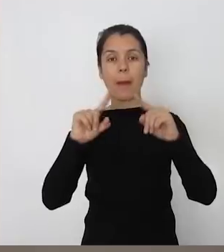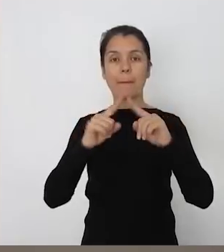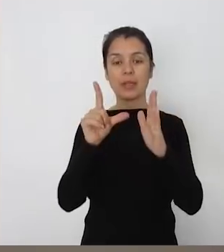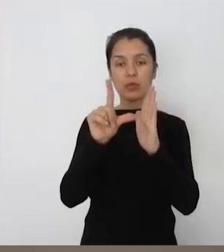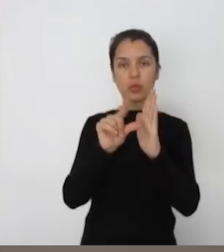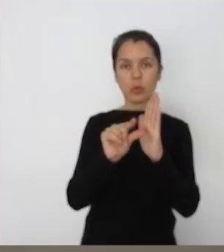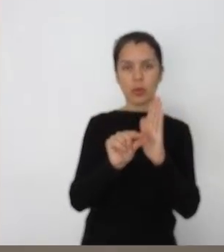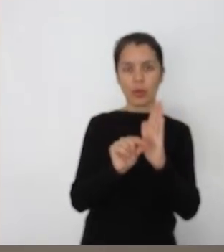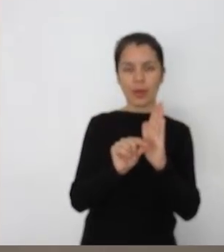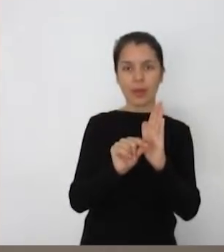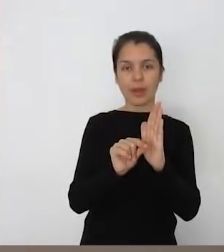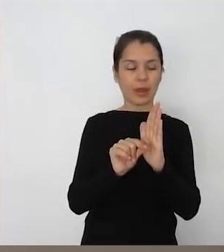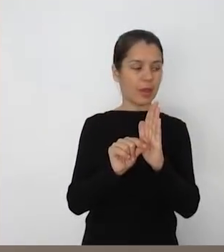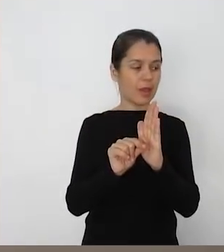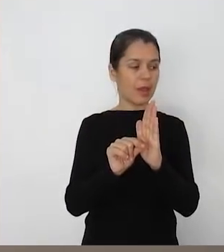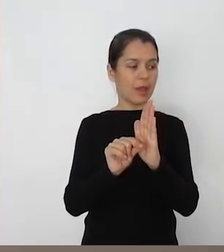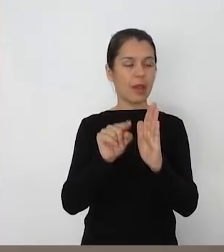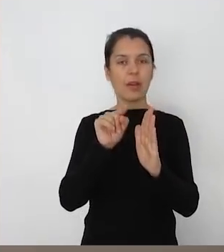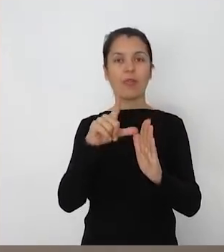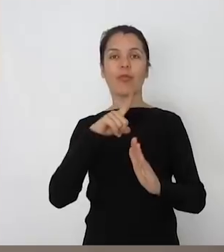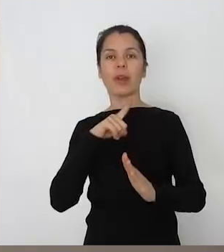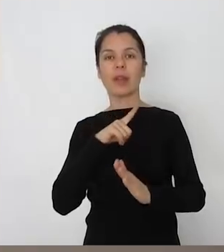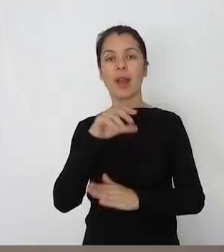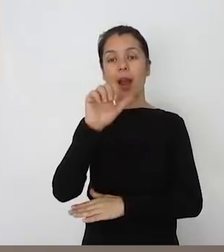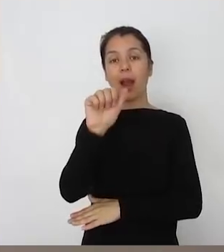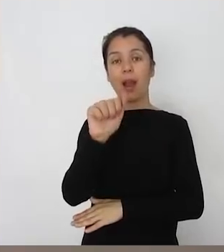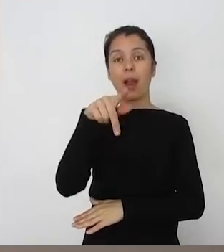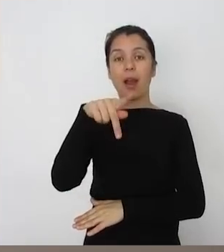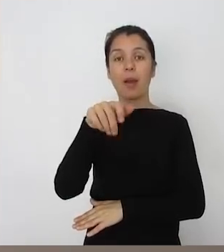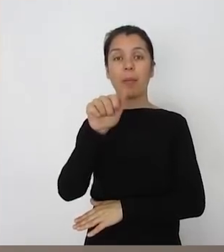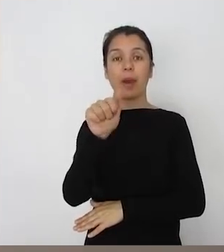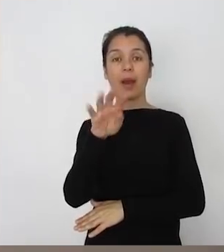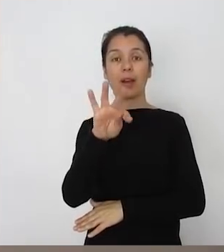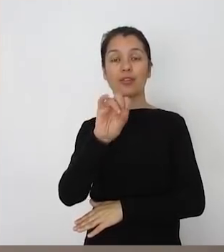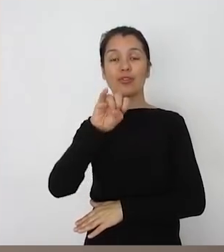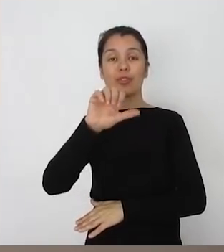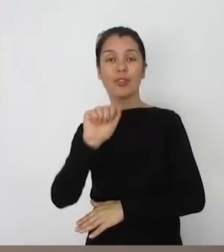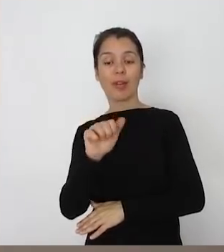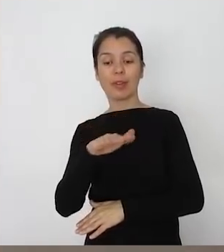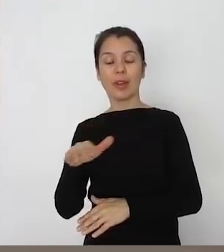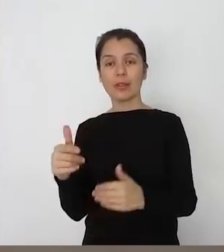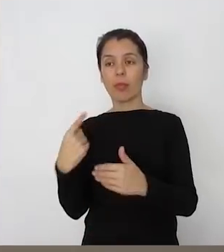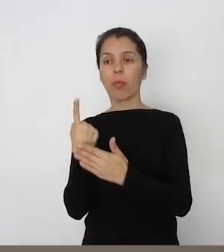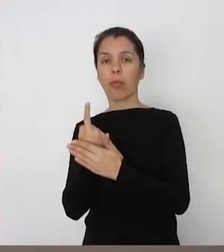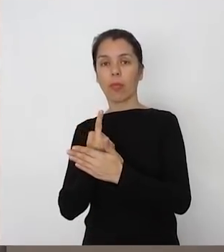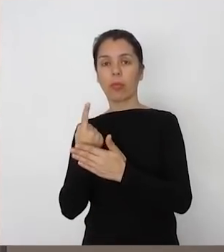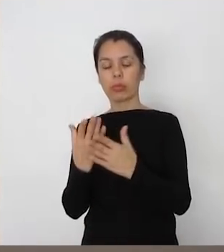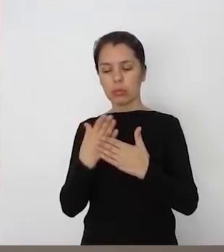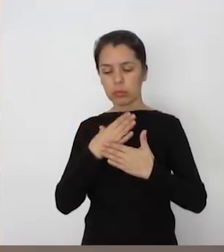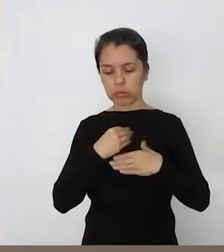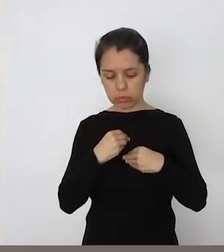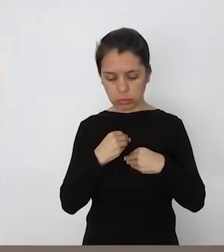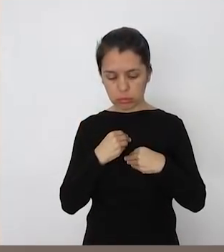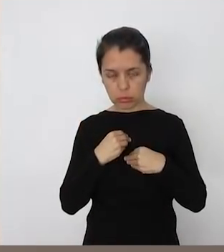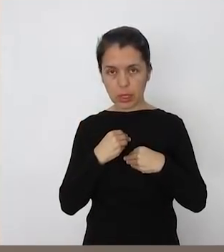dessa substância negra ou nigra até o estriado. Aqui está escrito, ó, diminuição da dopamina vai gerar sintomas motores. Então